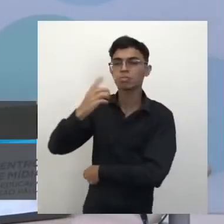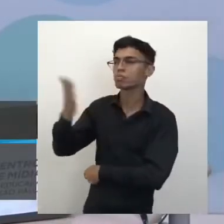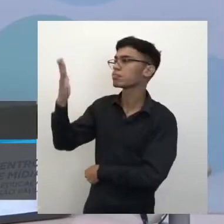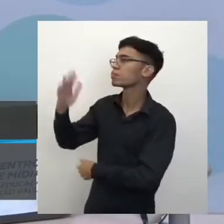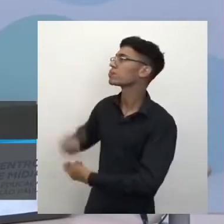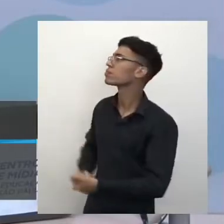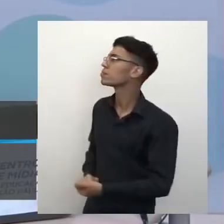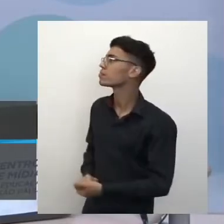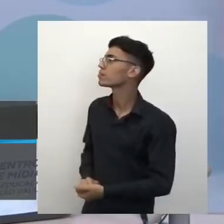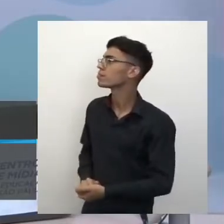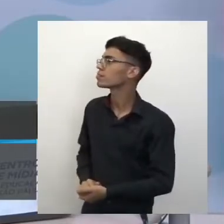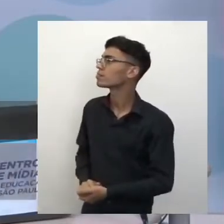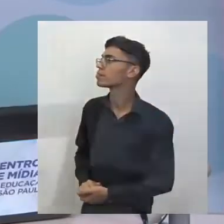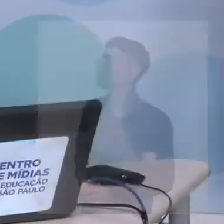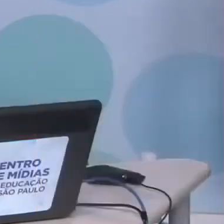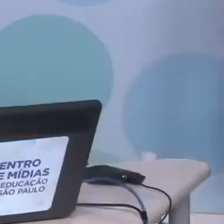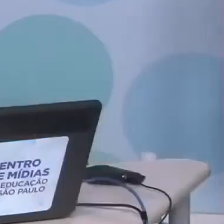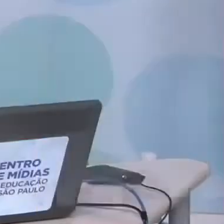assistir.